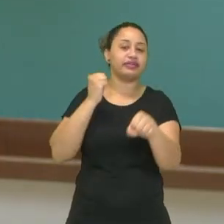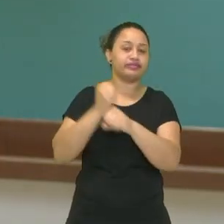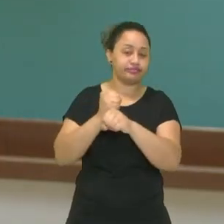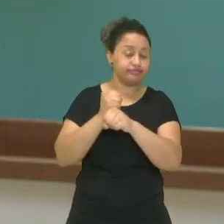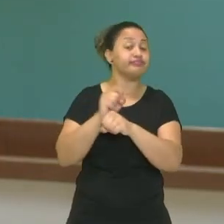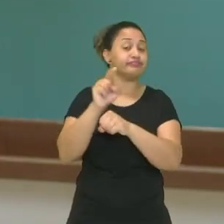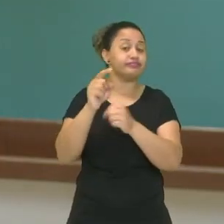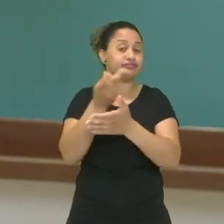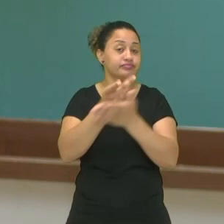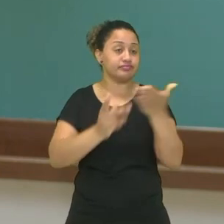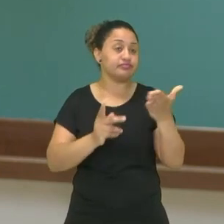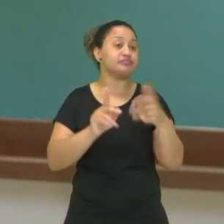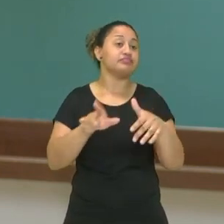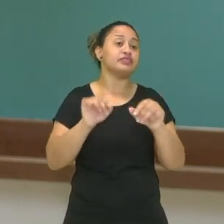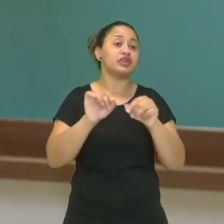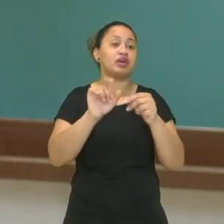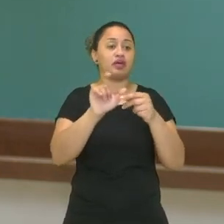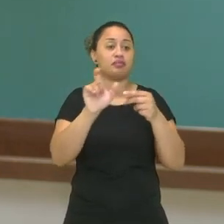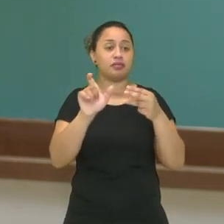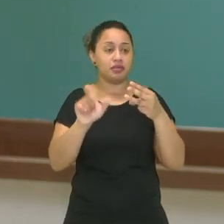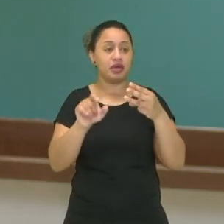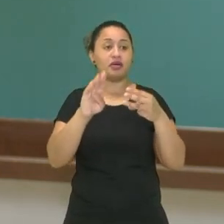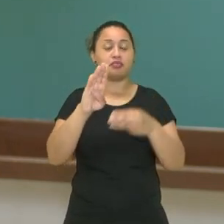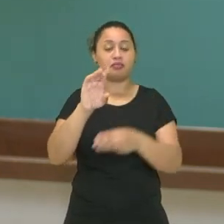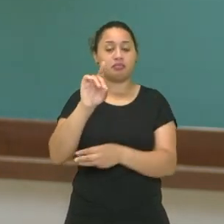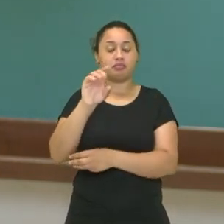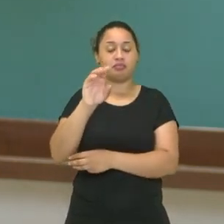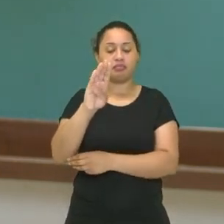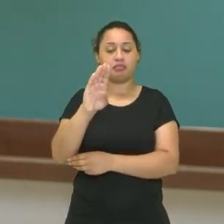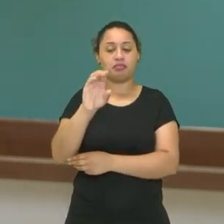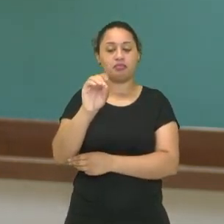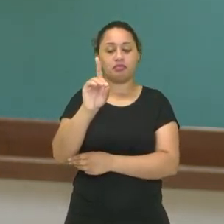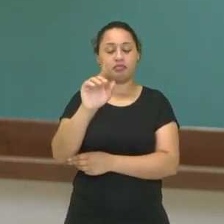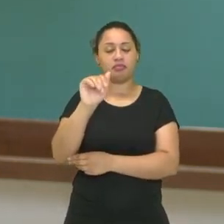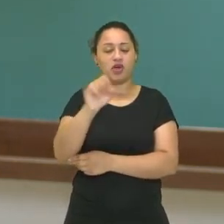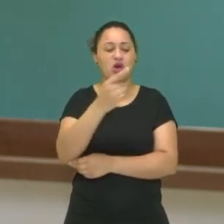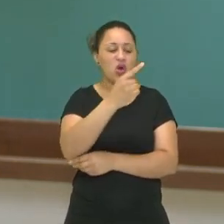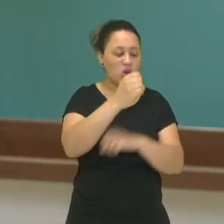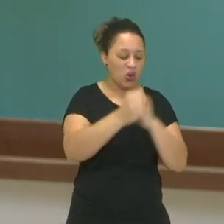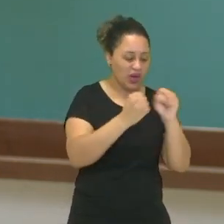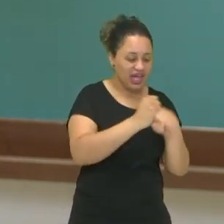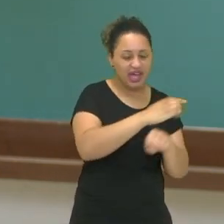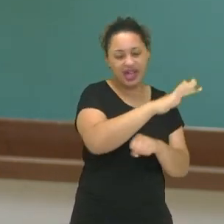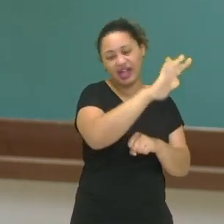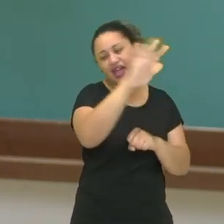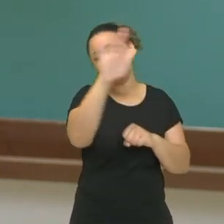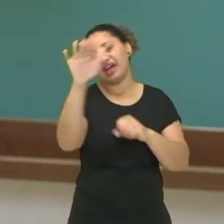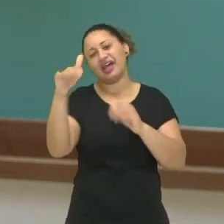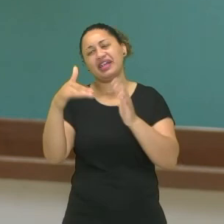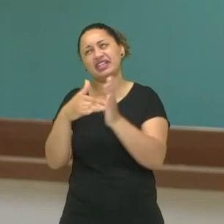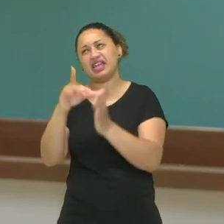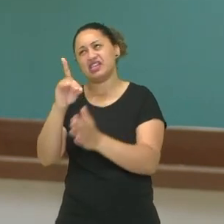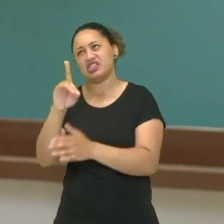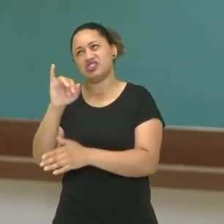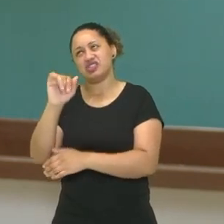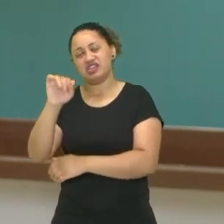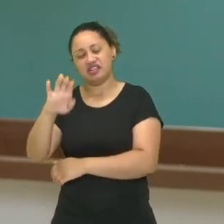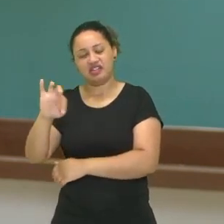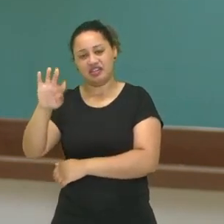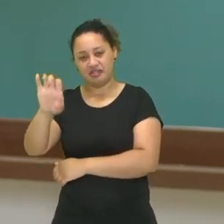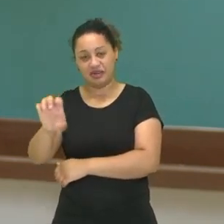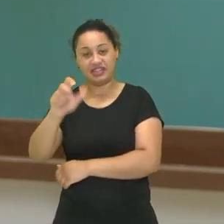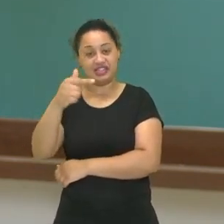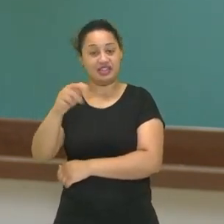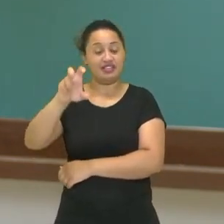das expressões destacadas, né, bodas tem desde 1 ano até bodas de diamante, lá 75 anos e por assim